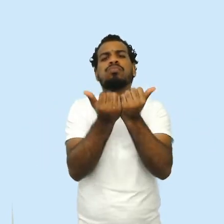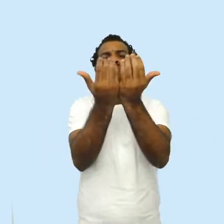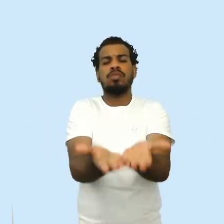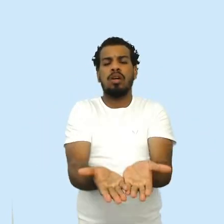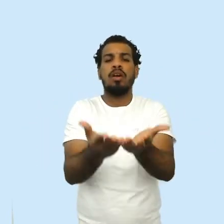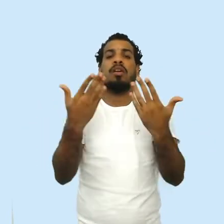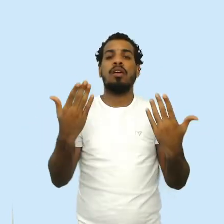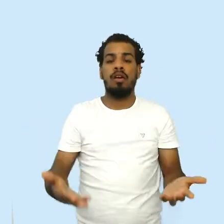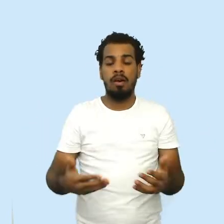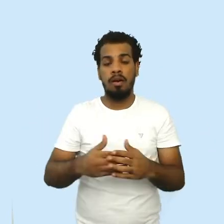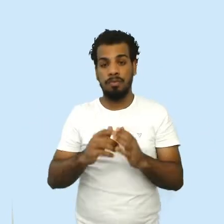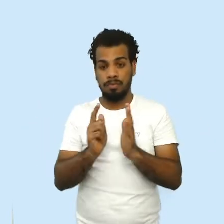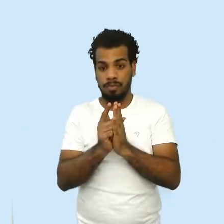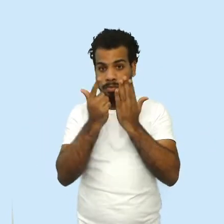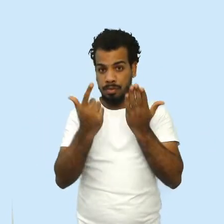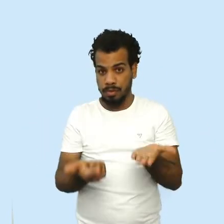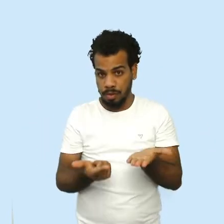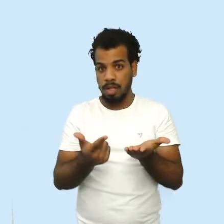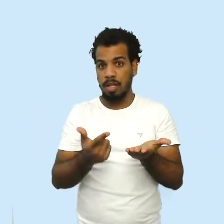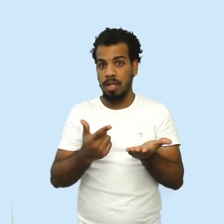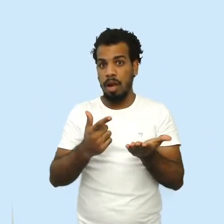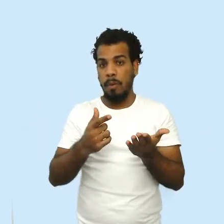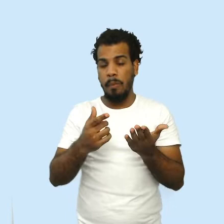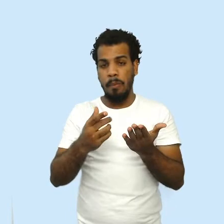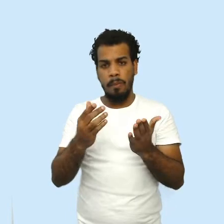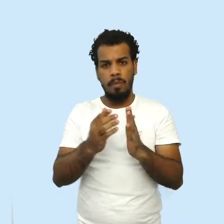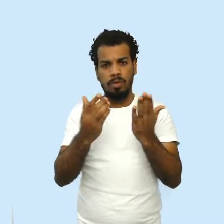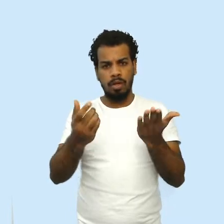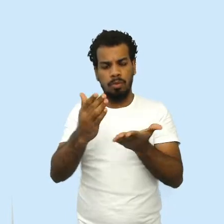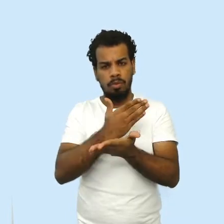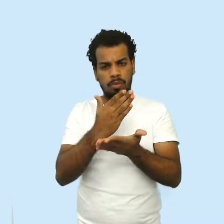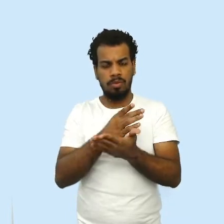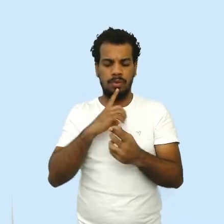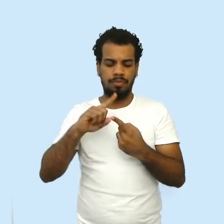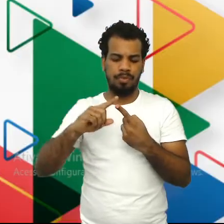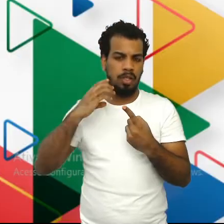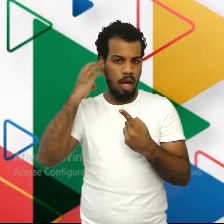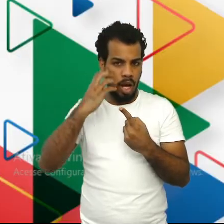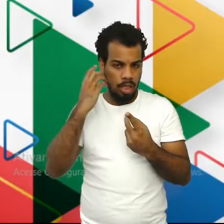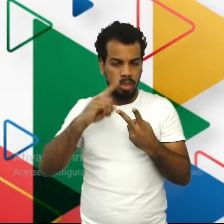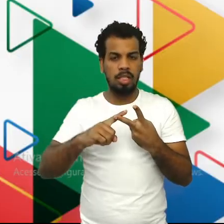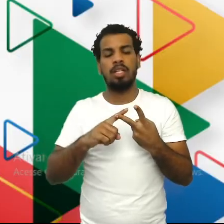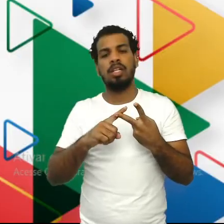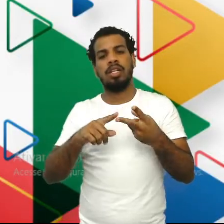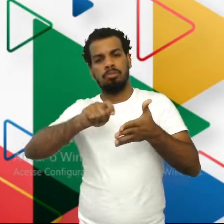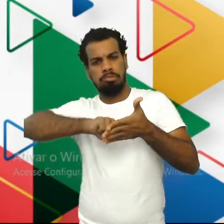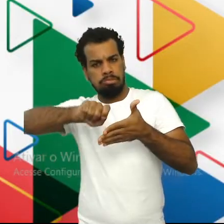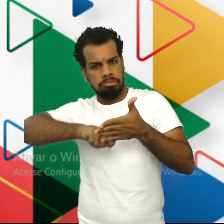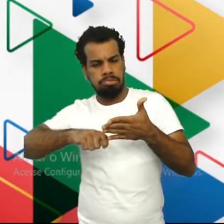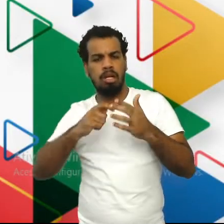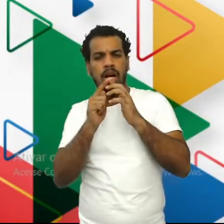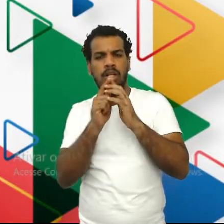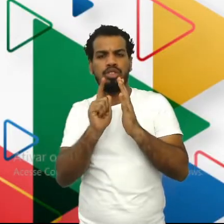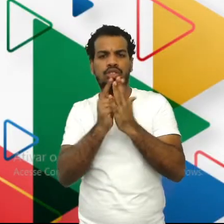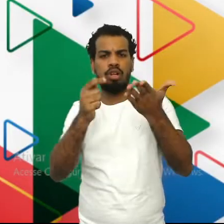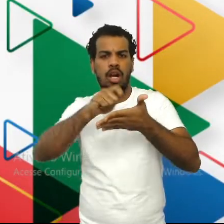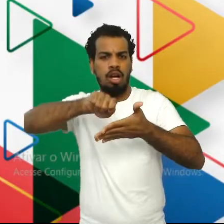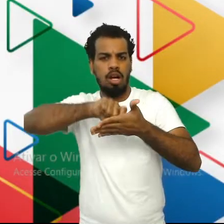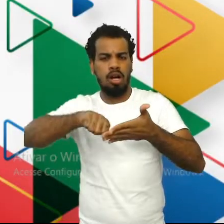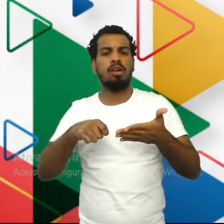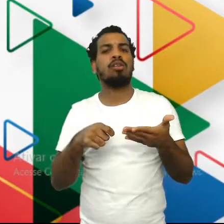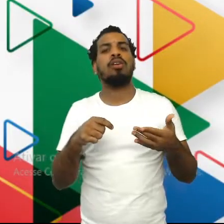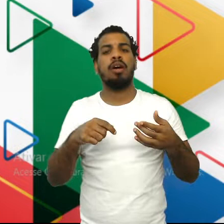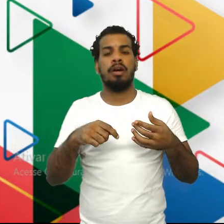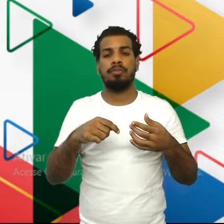da imprensa falada e escrita, a gente vai ter aí o rádio, a TV, a imprensa falada, a imprensa escrita, os